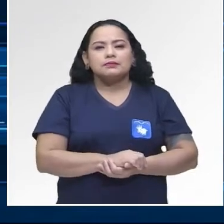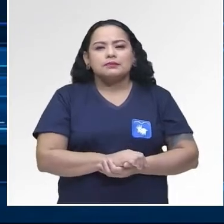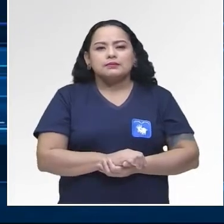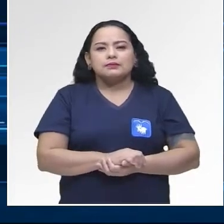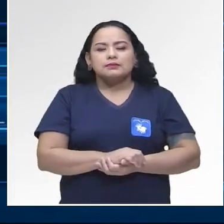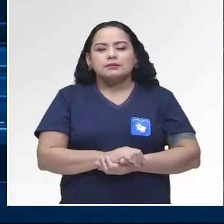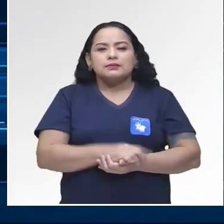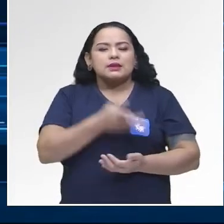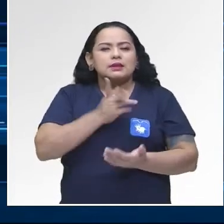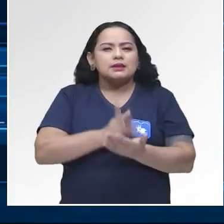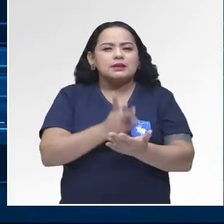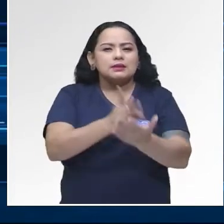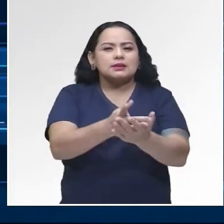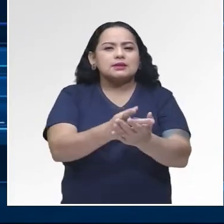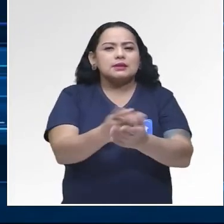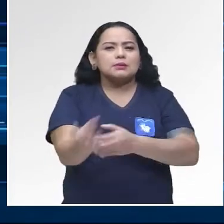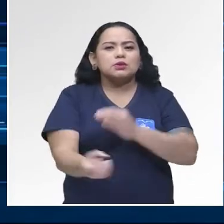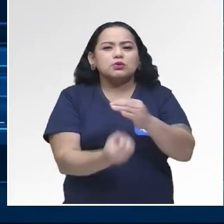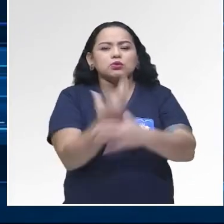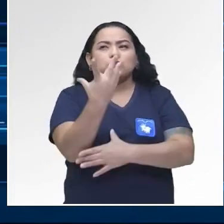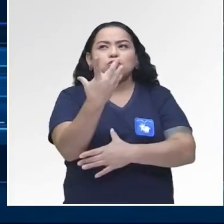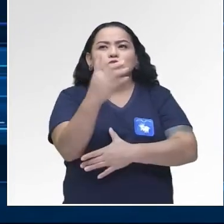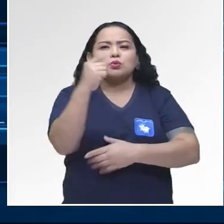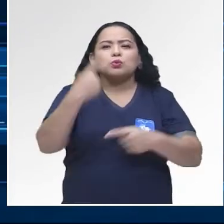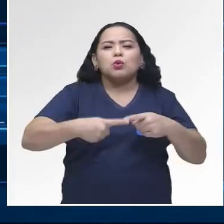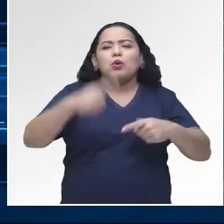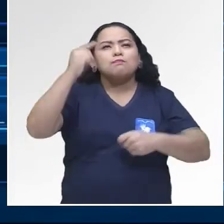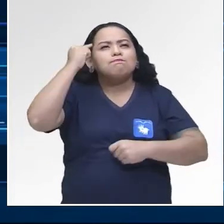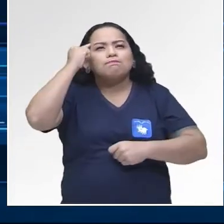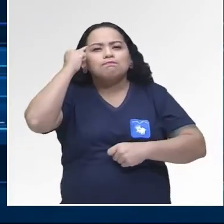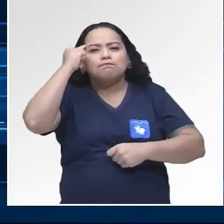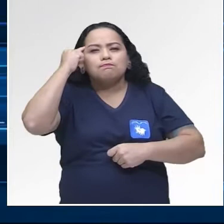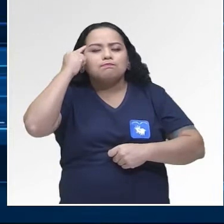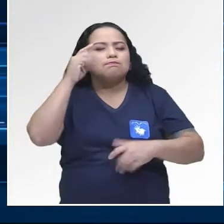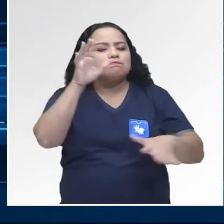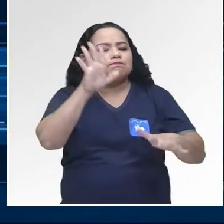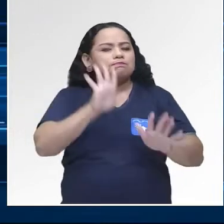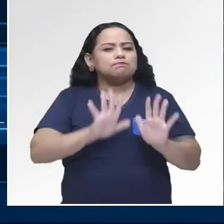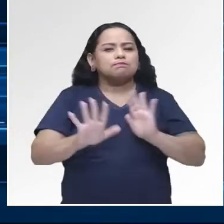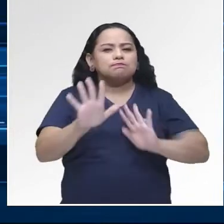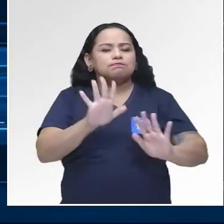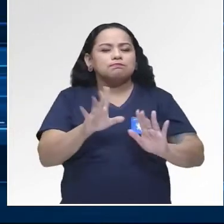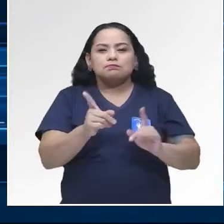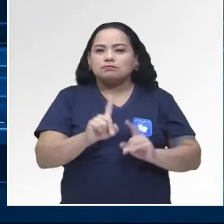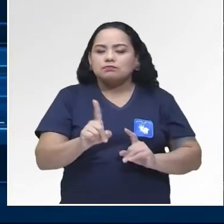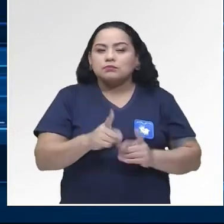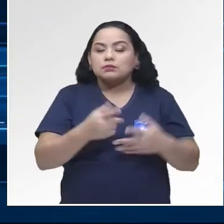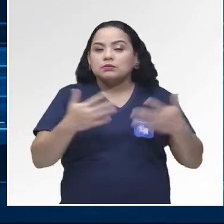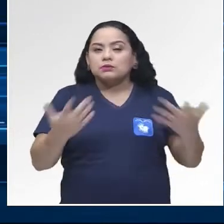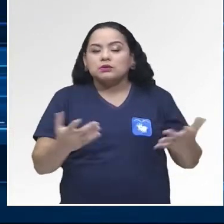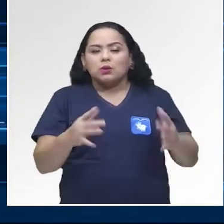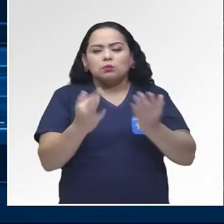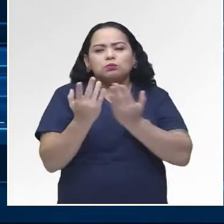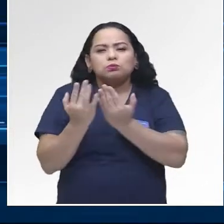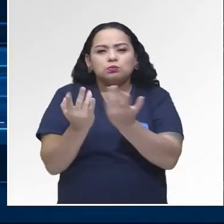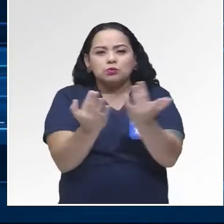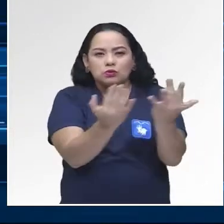Muitas vezes não é fruto de uma reflexão mais cuidadosa. Então, o senso